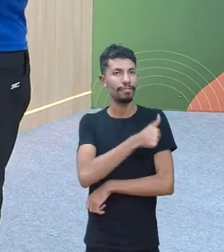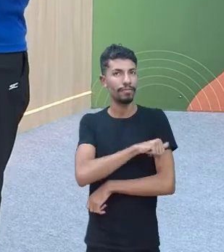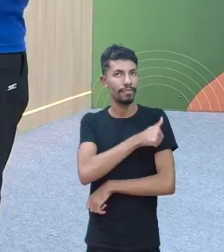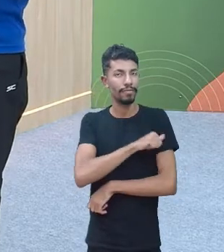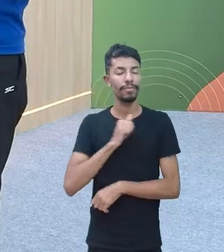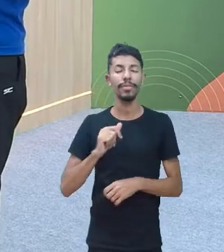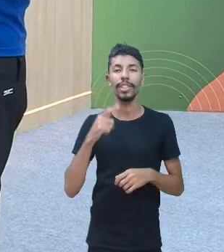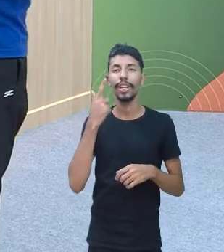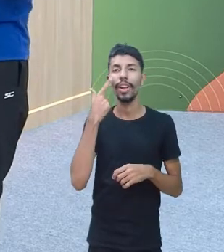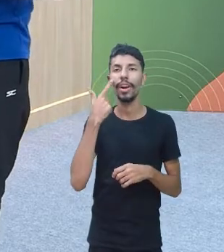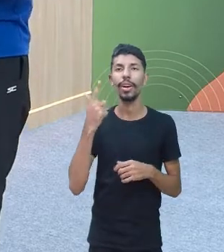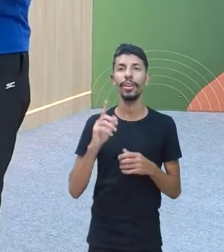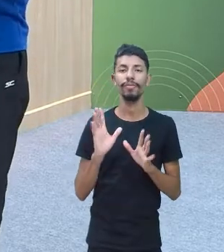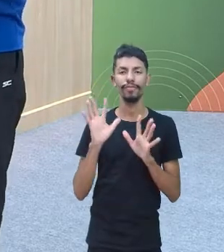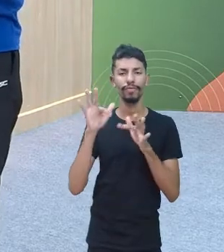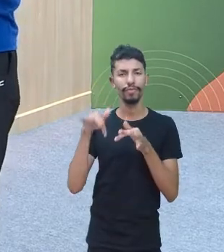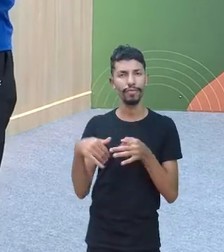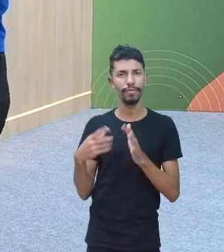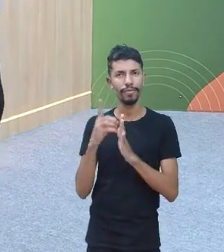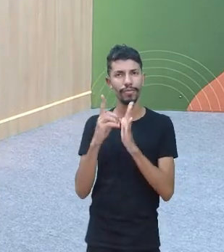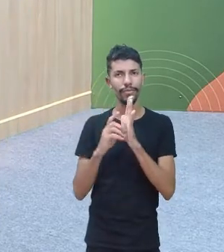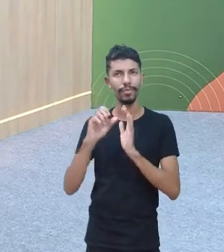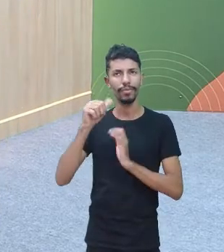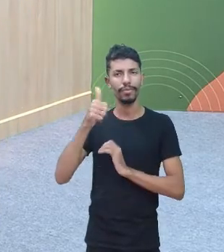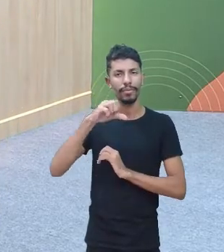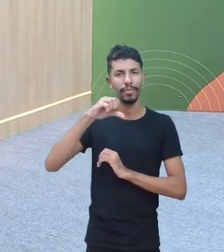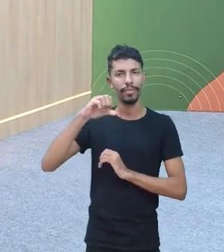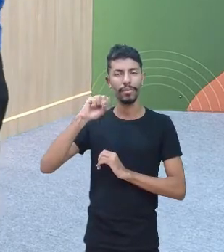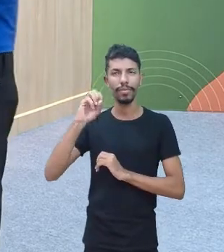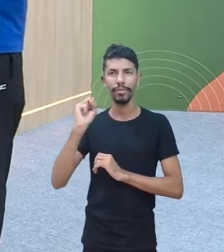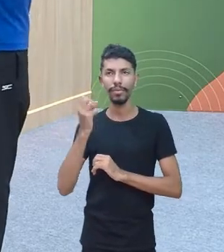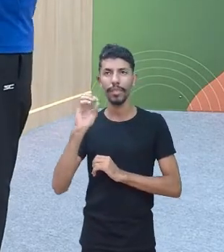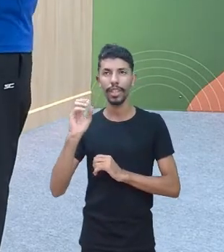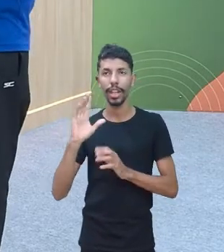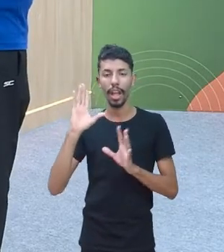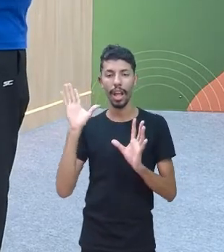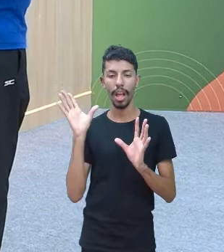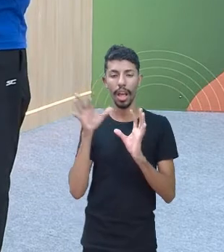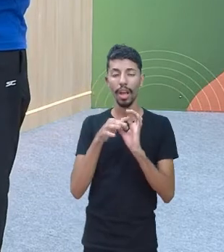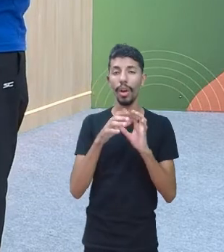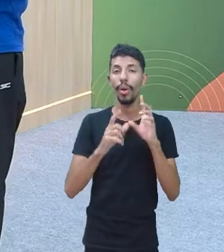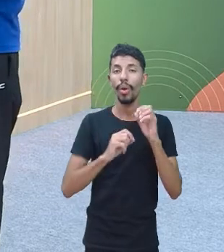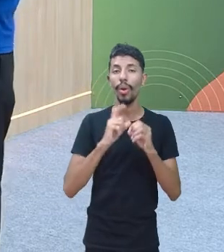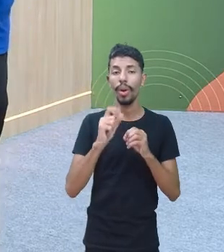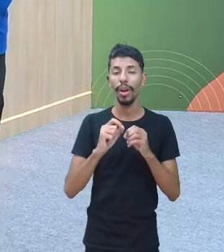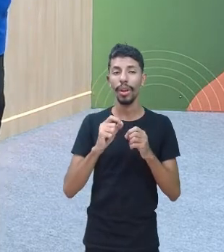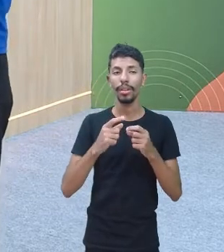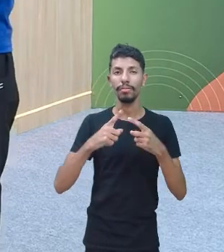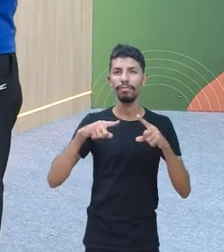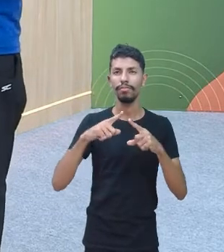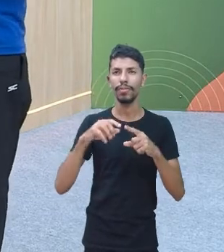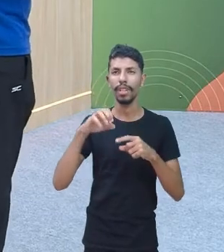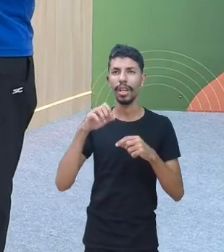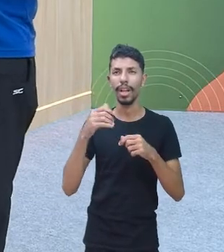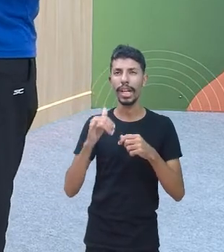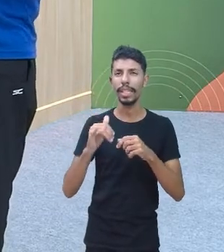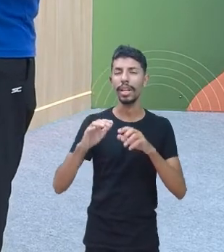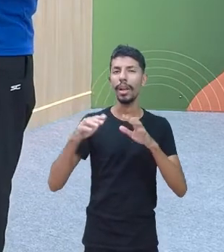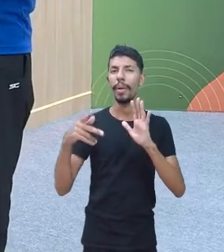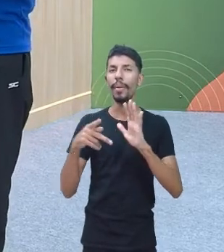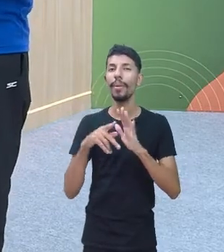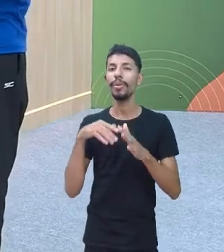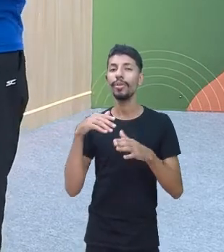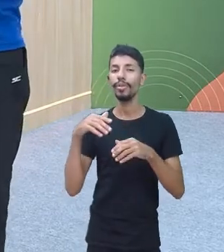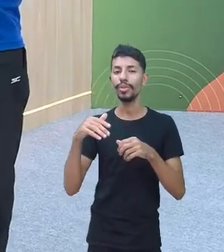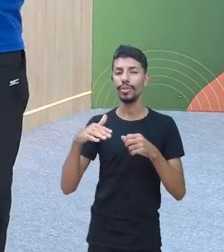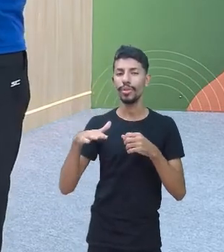da década de 80, ao incluir batidas eletrônicas ao ritmo, o produtor musical, conhecido como DJ Malboro, ele